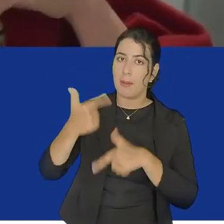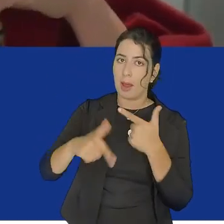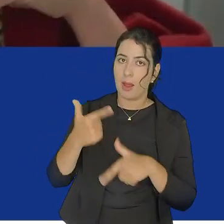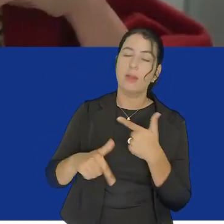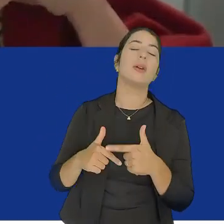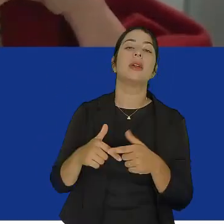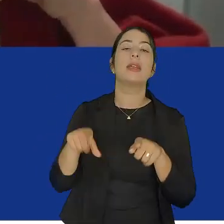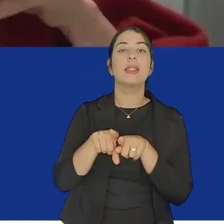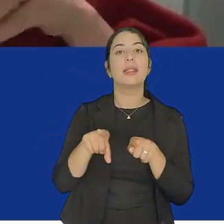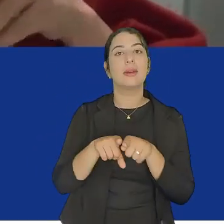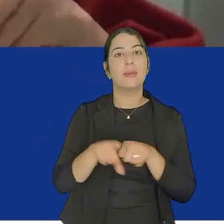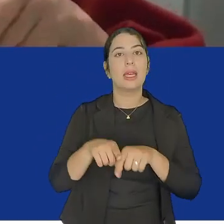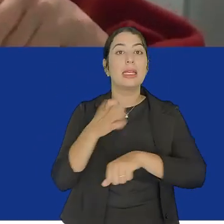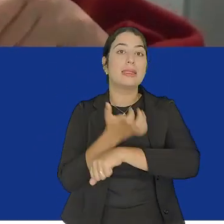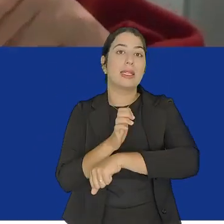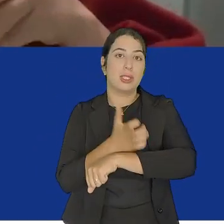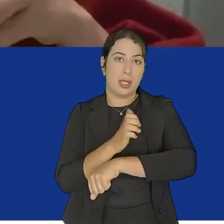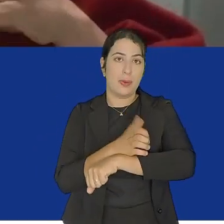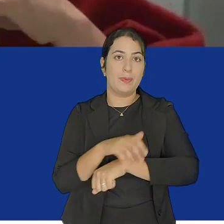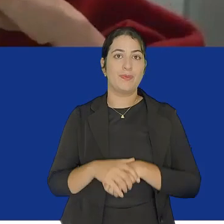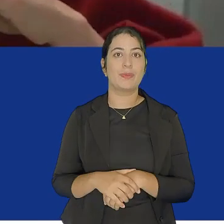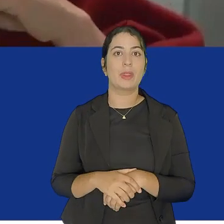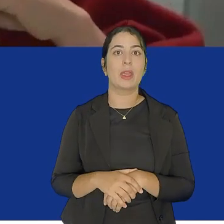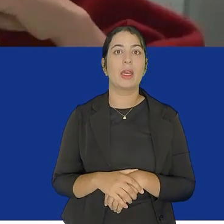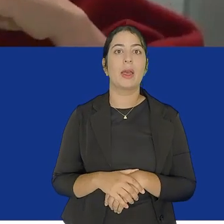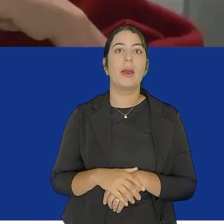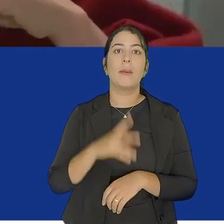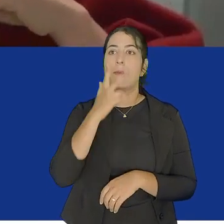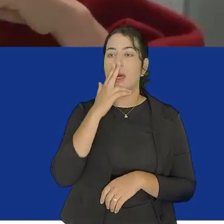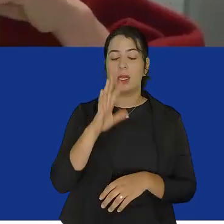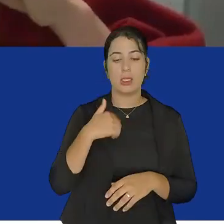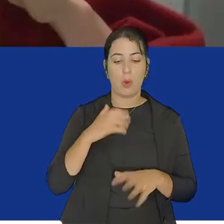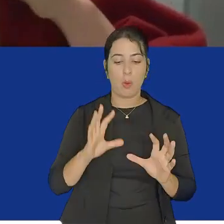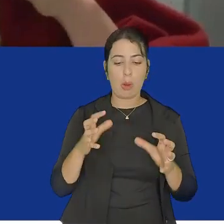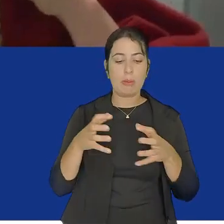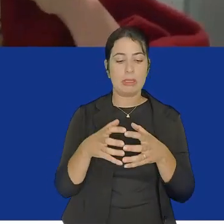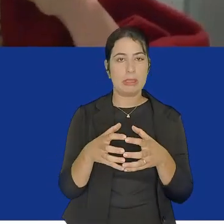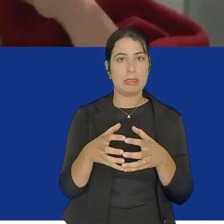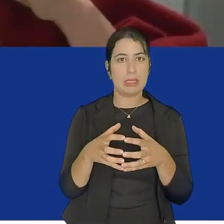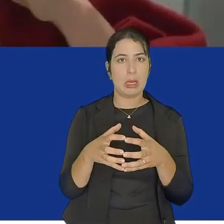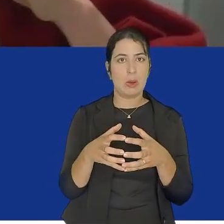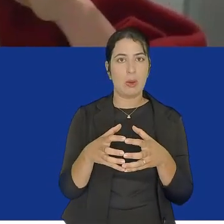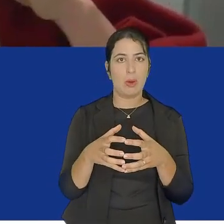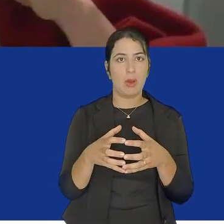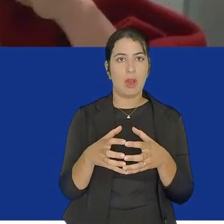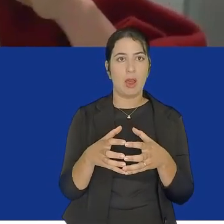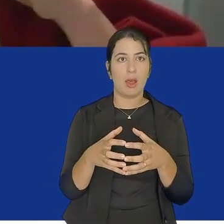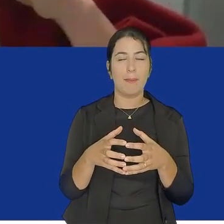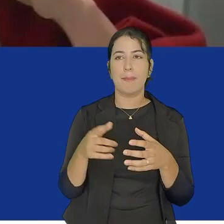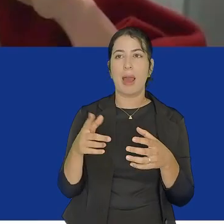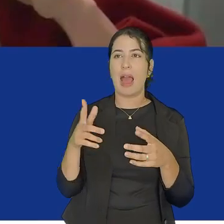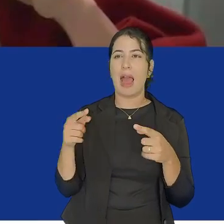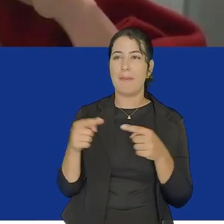reunião, a gente sempre tinha aquele dilema, porque não é considerado trabalho eu estar na comissão. Se eu estou fazendo uma reunião da comissão, eu não estou fazendo o meu trabalho,